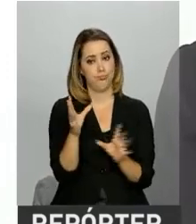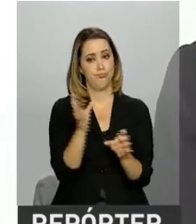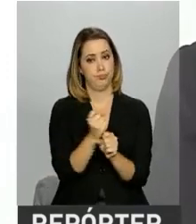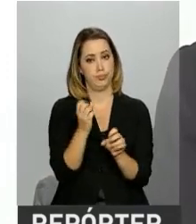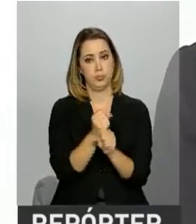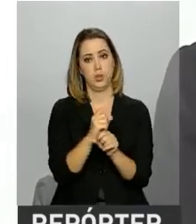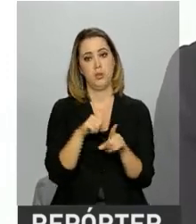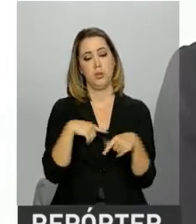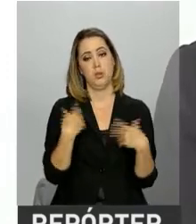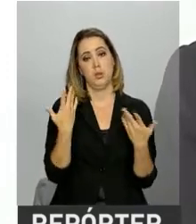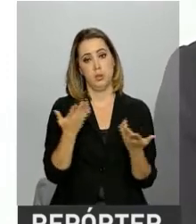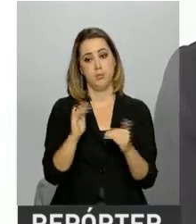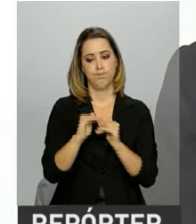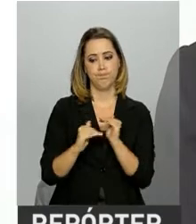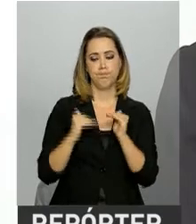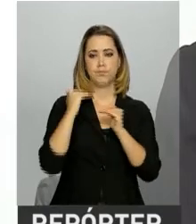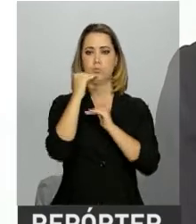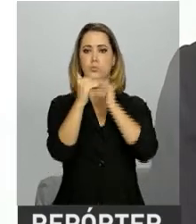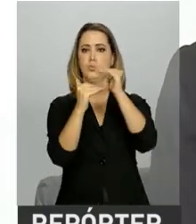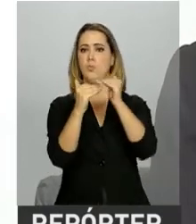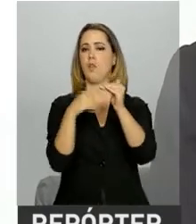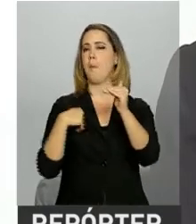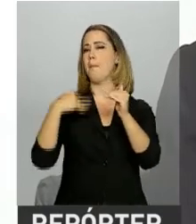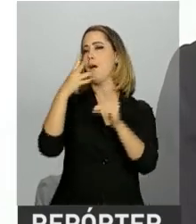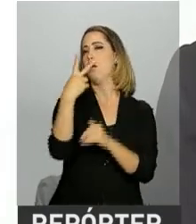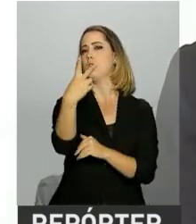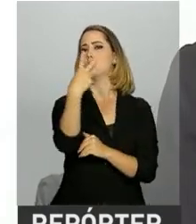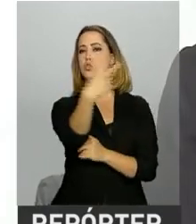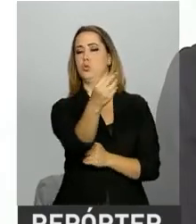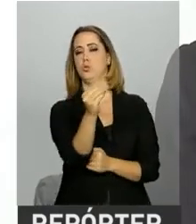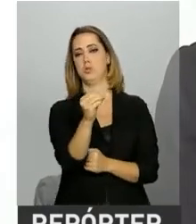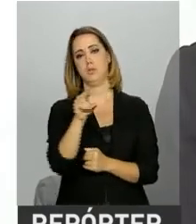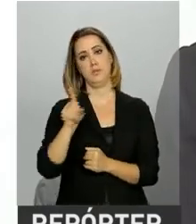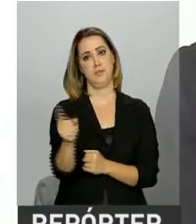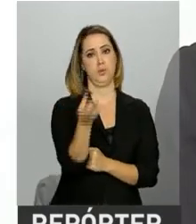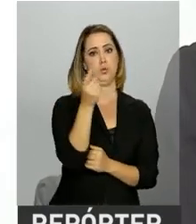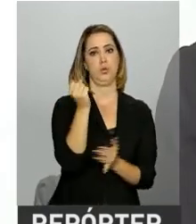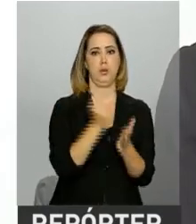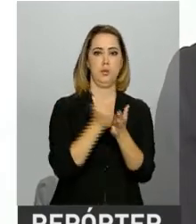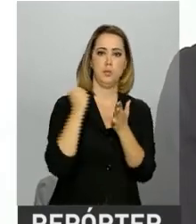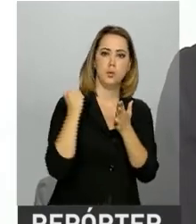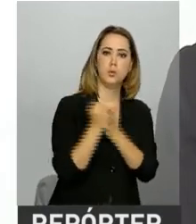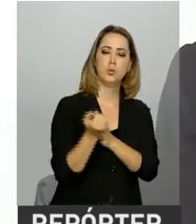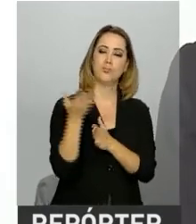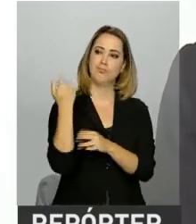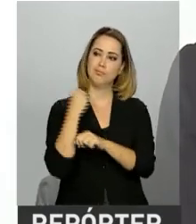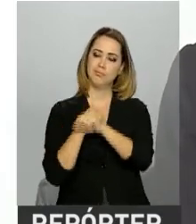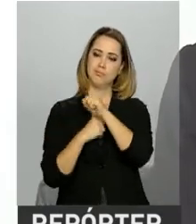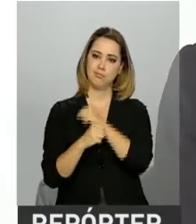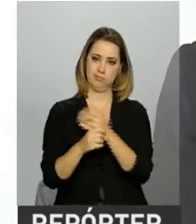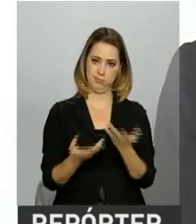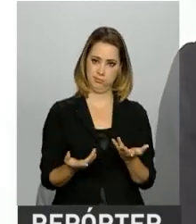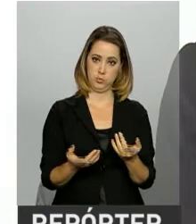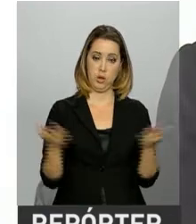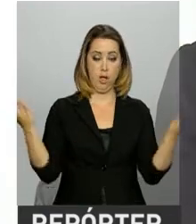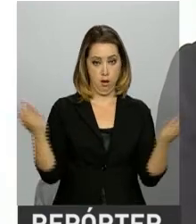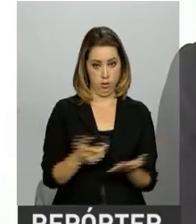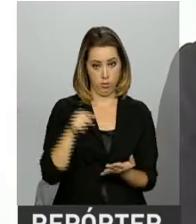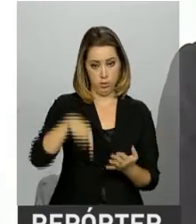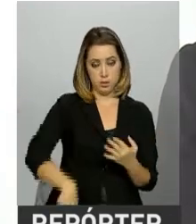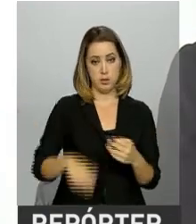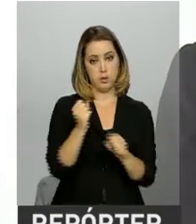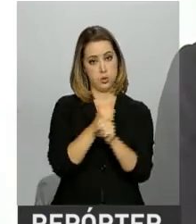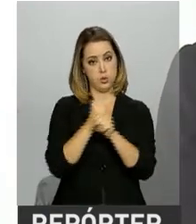e nós levamos a oferta para mais de 220 mil contratos no ano passado e neste ano